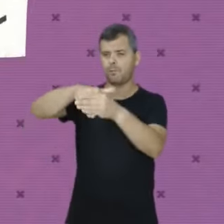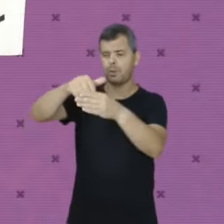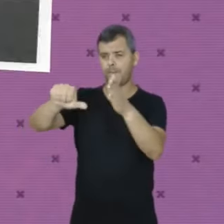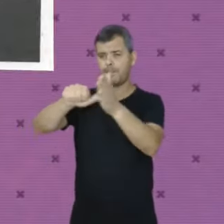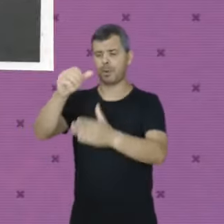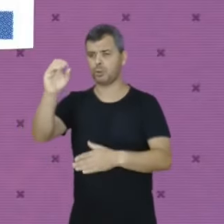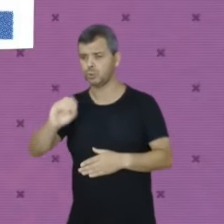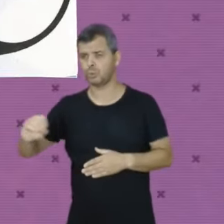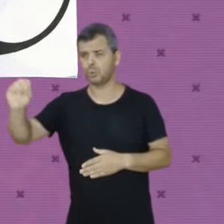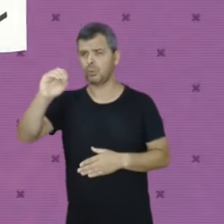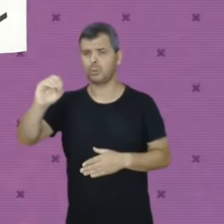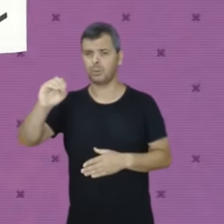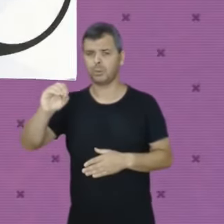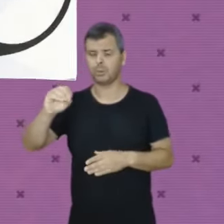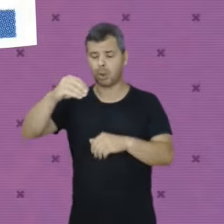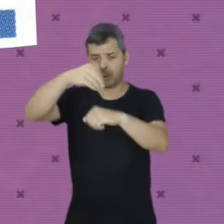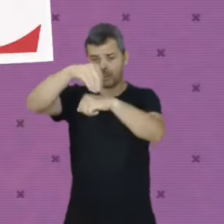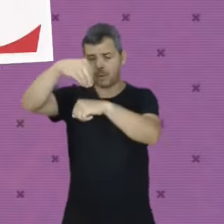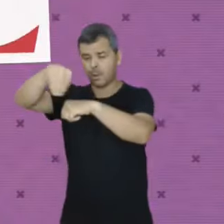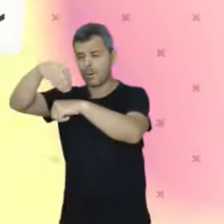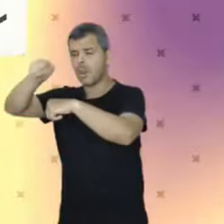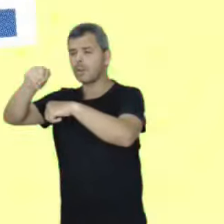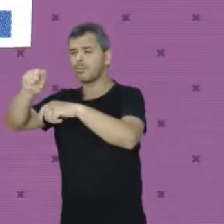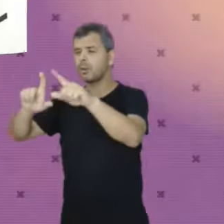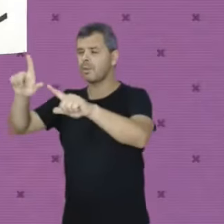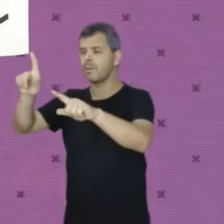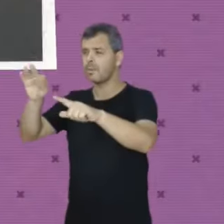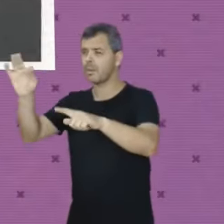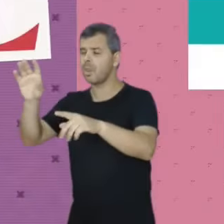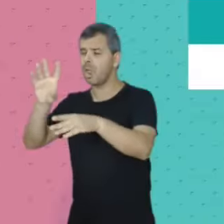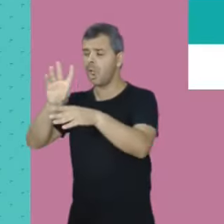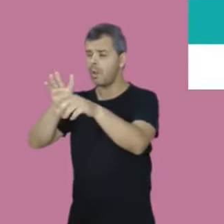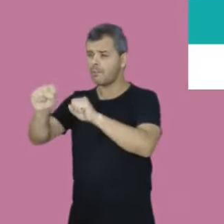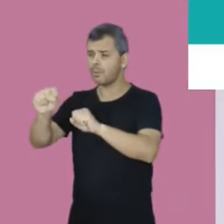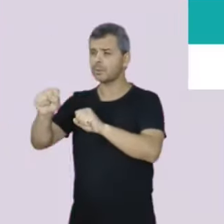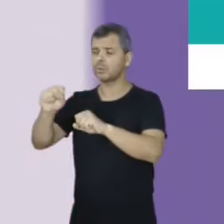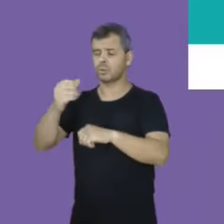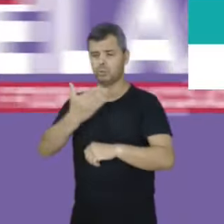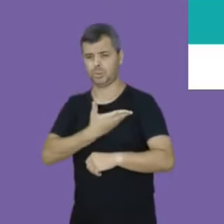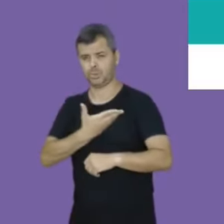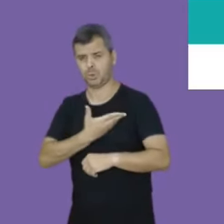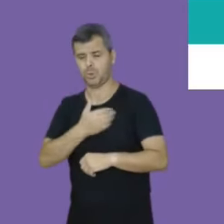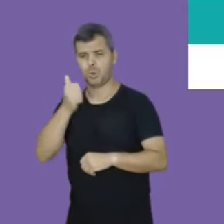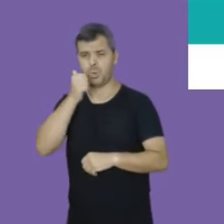1º de outubro. Compartilhe as aulas do TV Elas por Elas Formação com as suas companheiras.